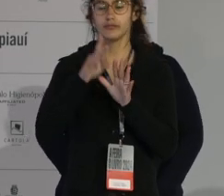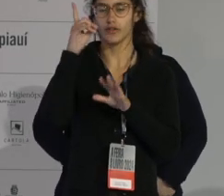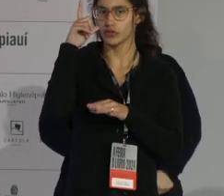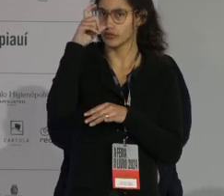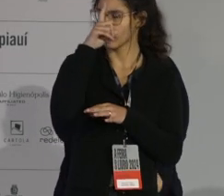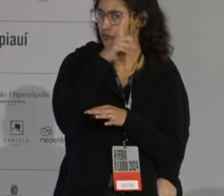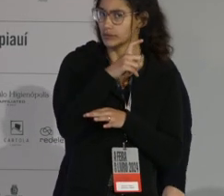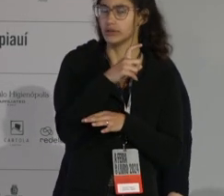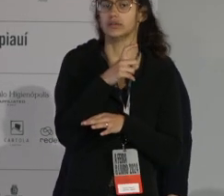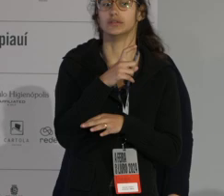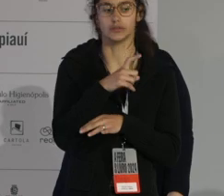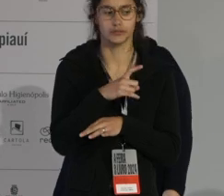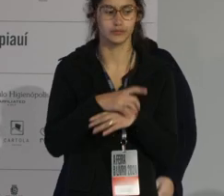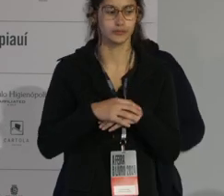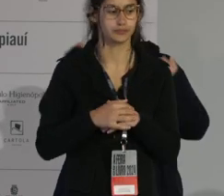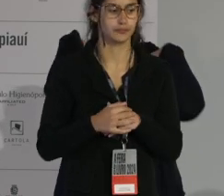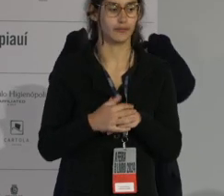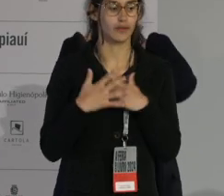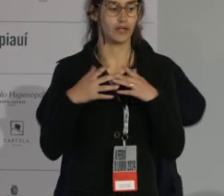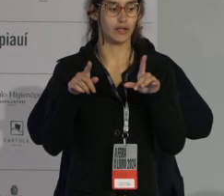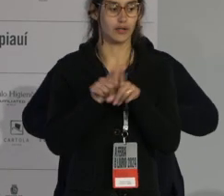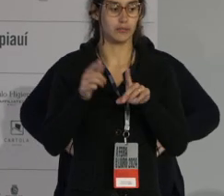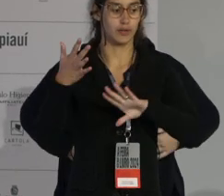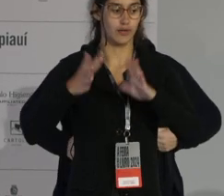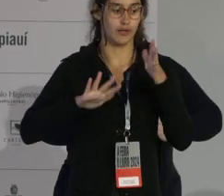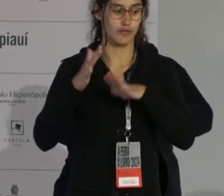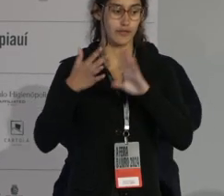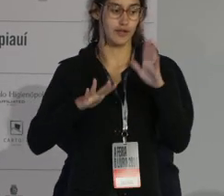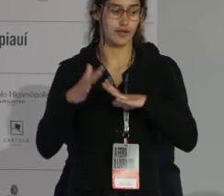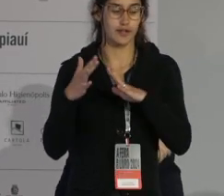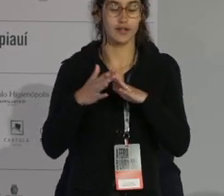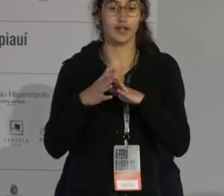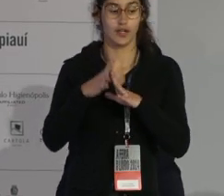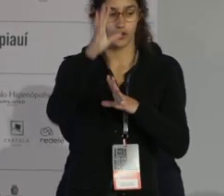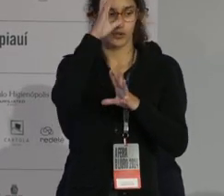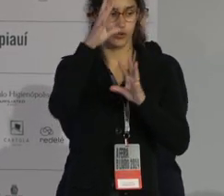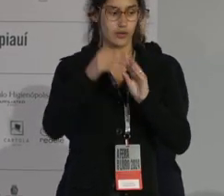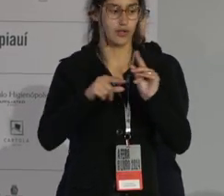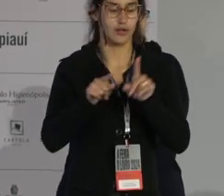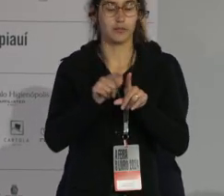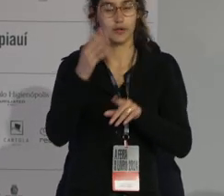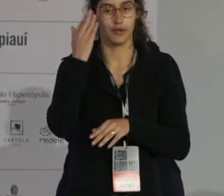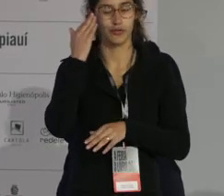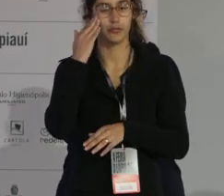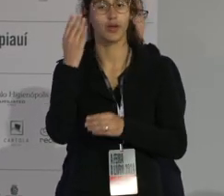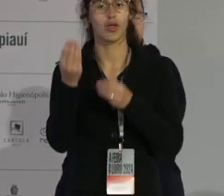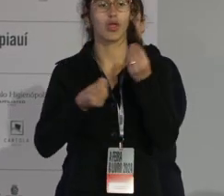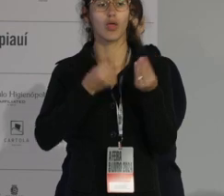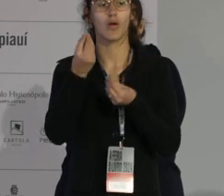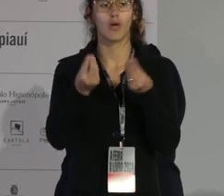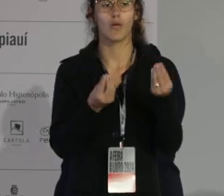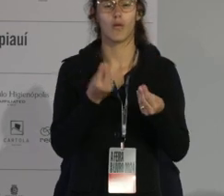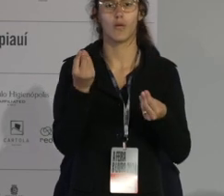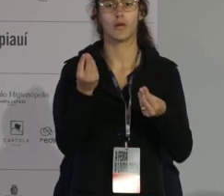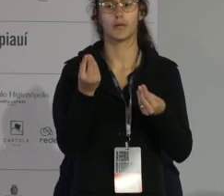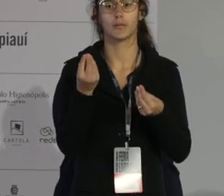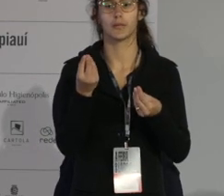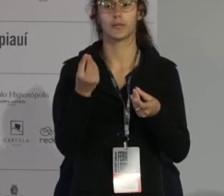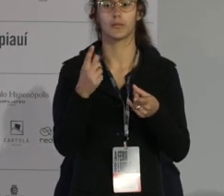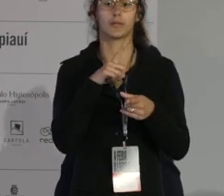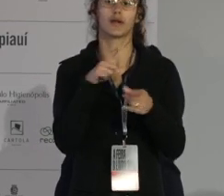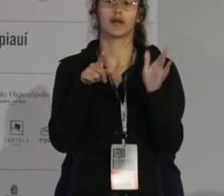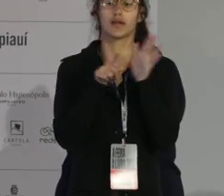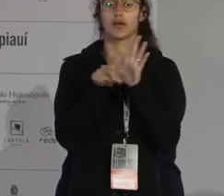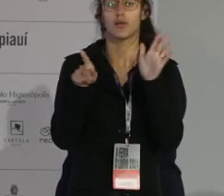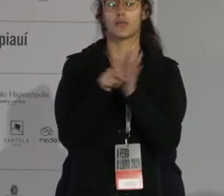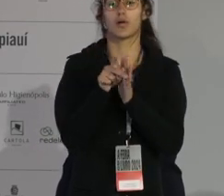complexo, e que muitas vezes ele é reduzido numa interpretação de como, por ter aquela questão